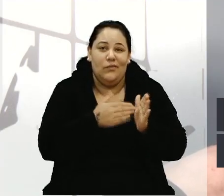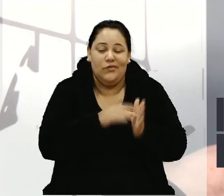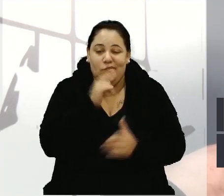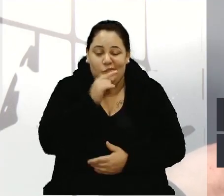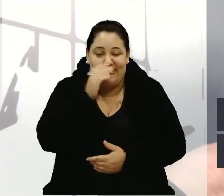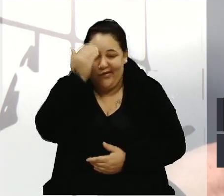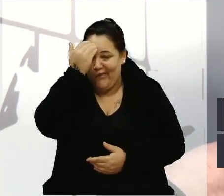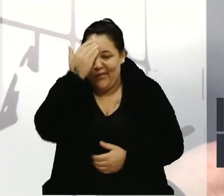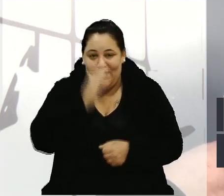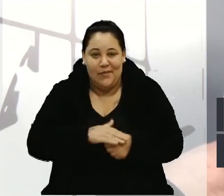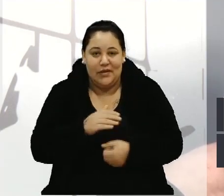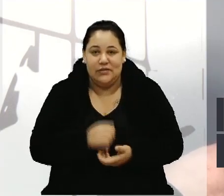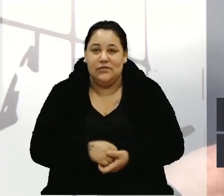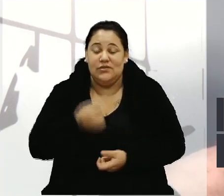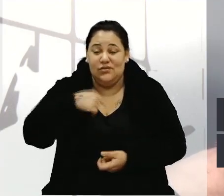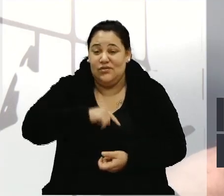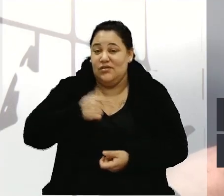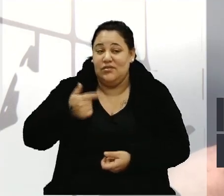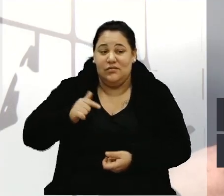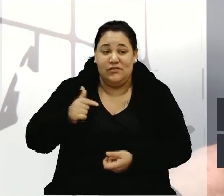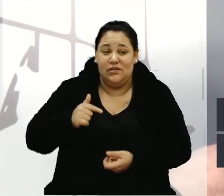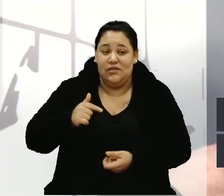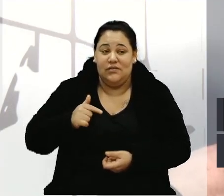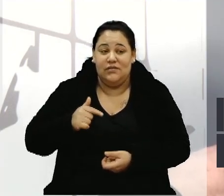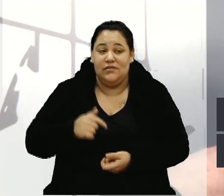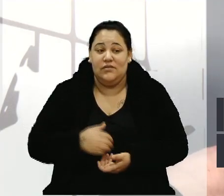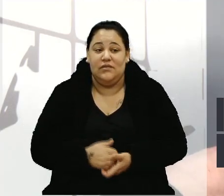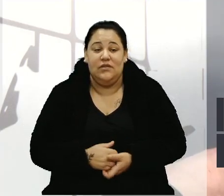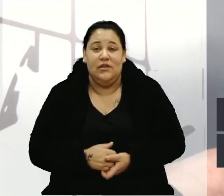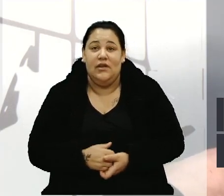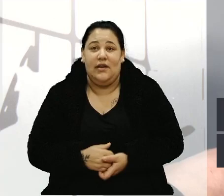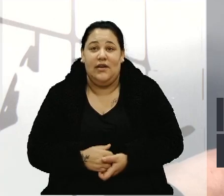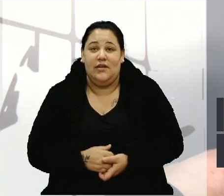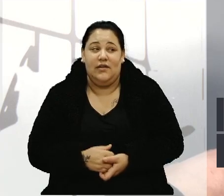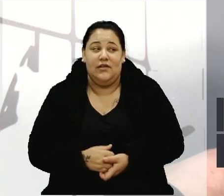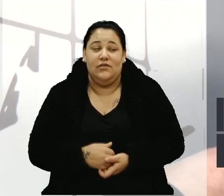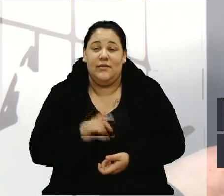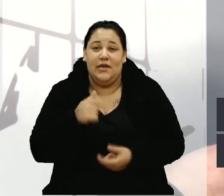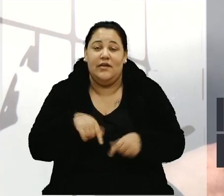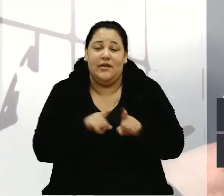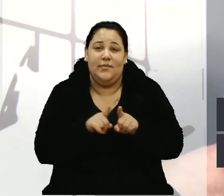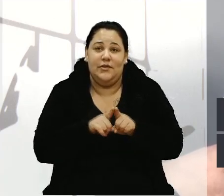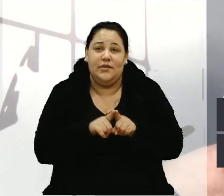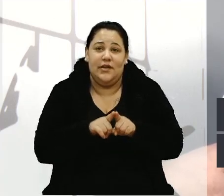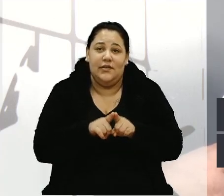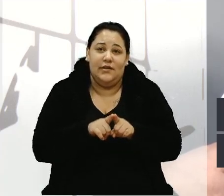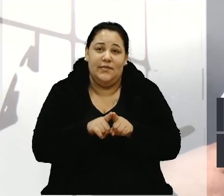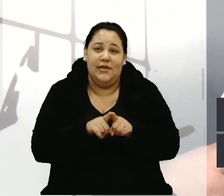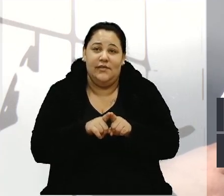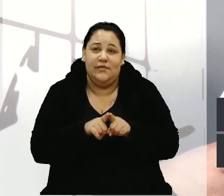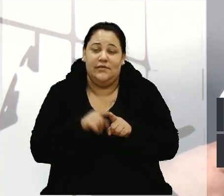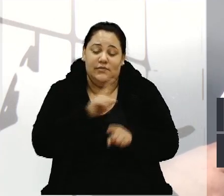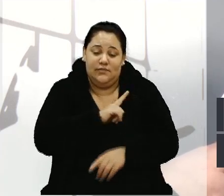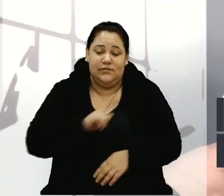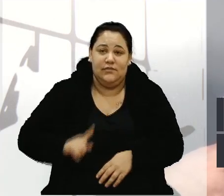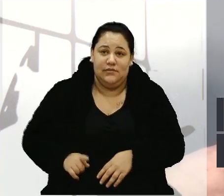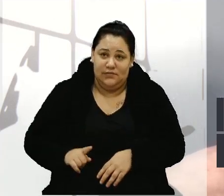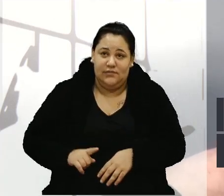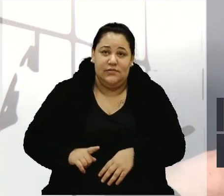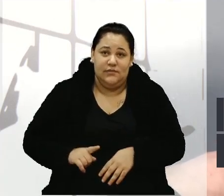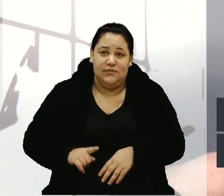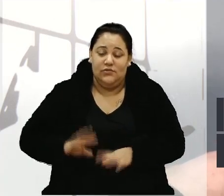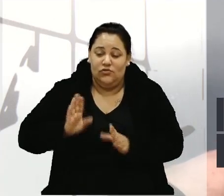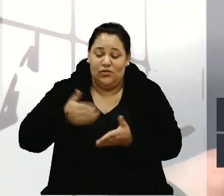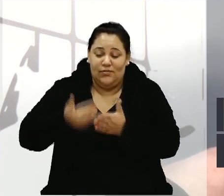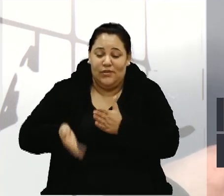aguentar a gente não tem mais condições de falar com a comunidade que tá tanto sofrendo já perderam o piso inteiro das